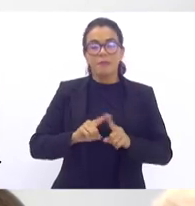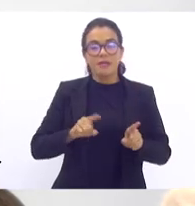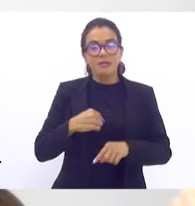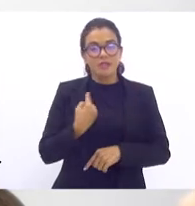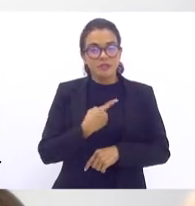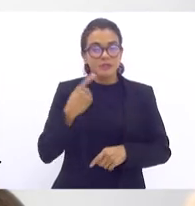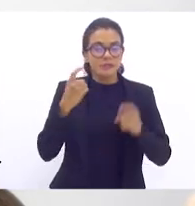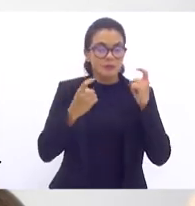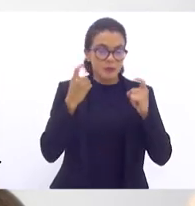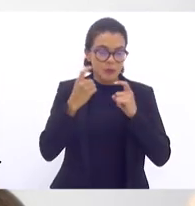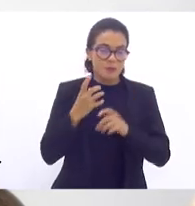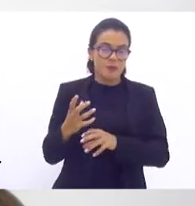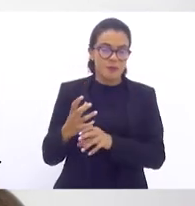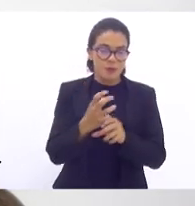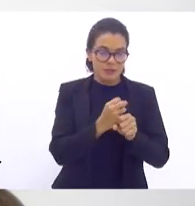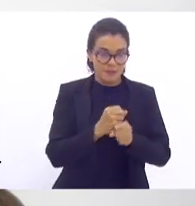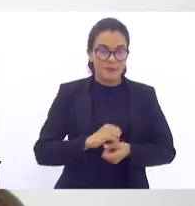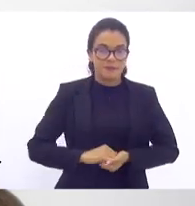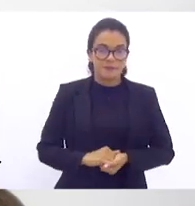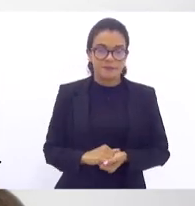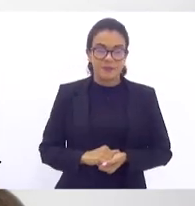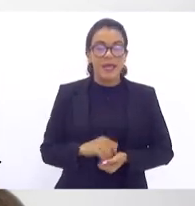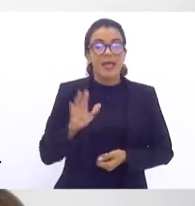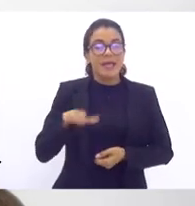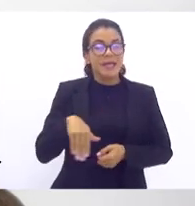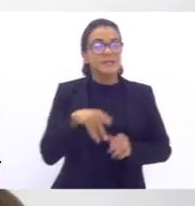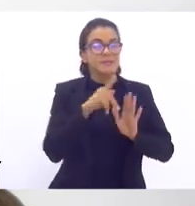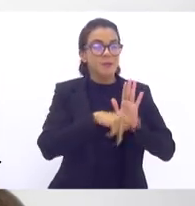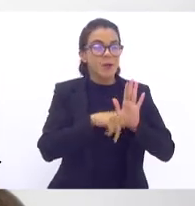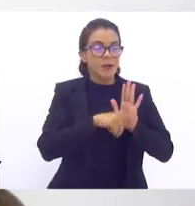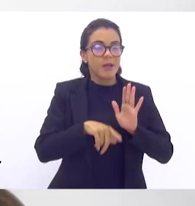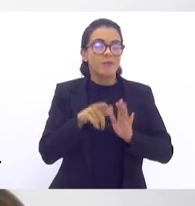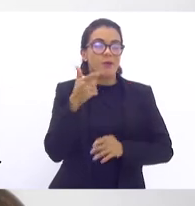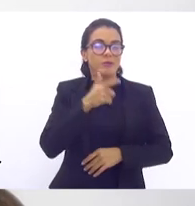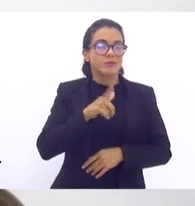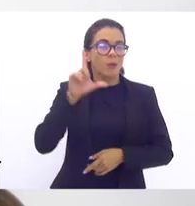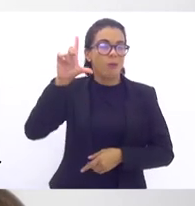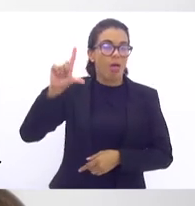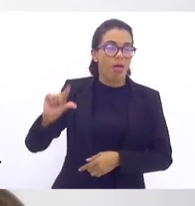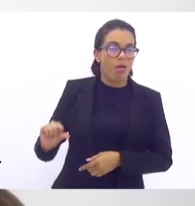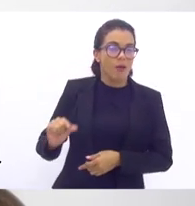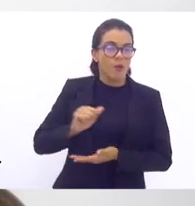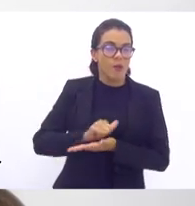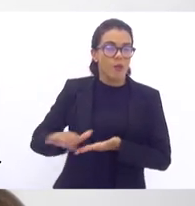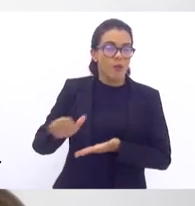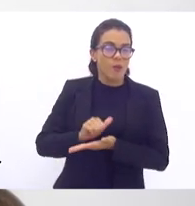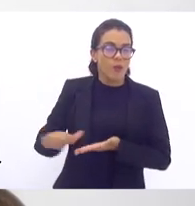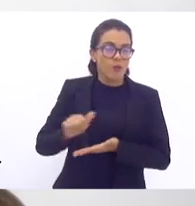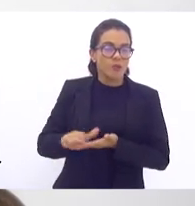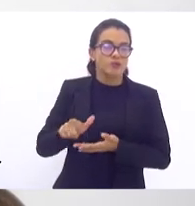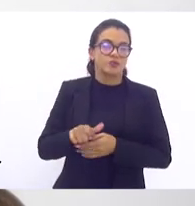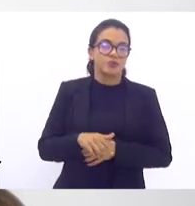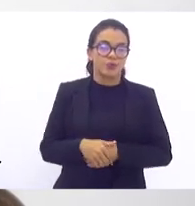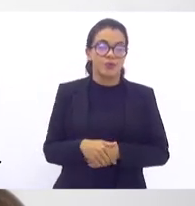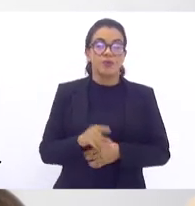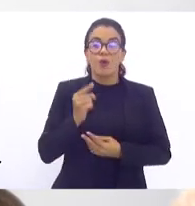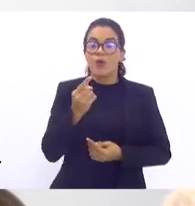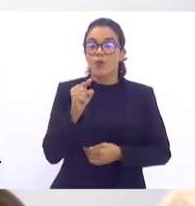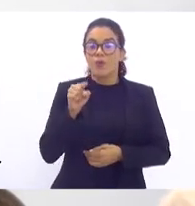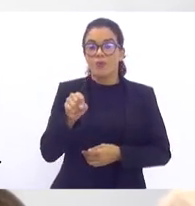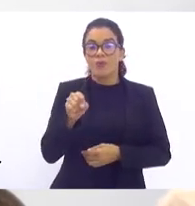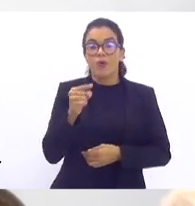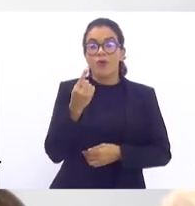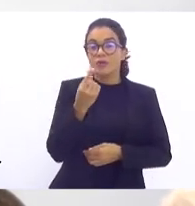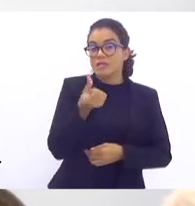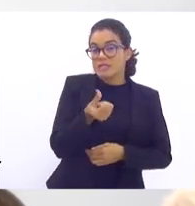se preocupa com orçamento esse programa ele conseguiu diminuir o custo é de intervenção de 1.5